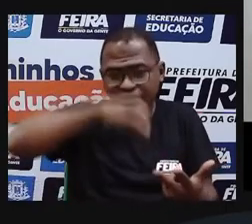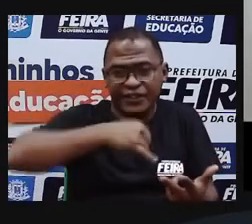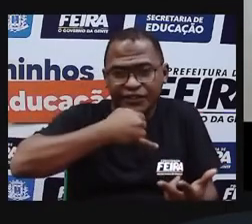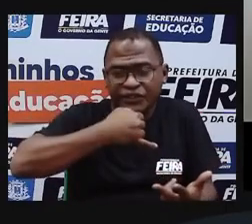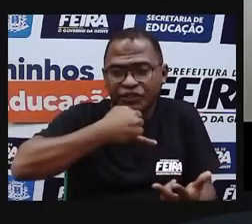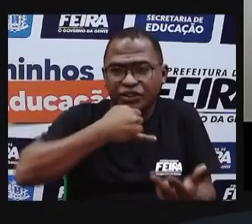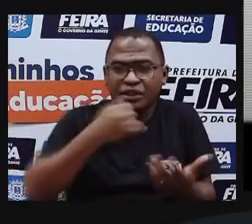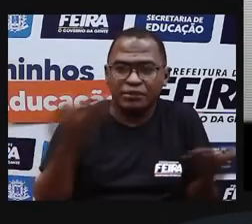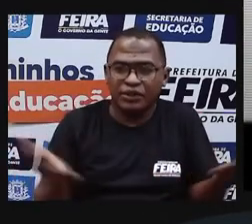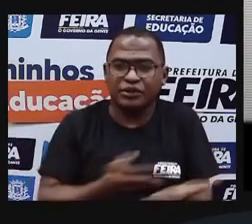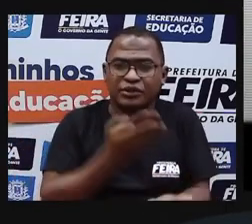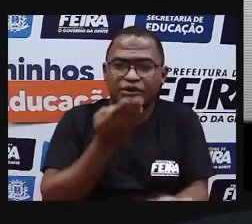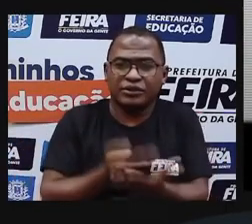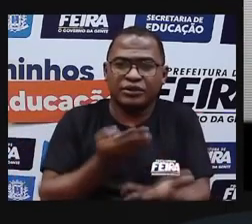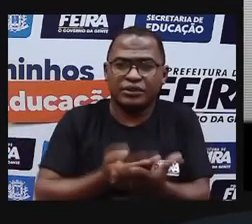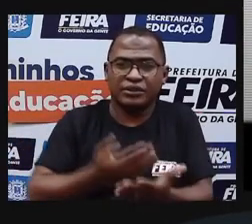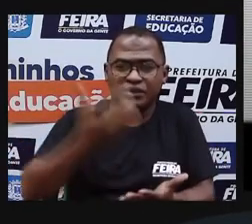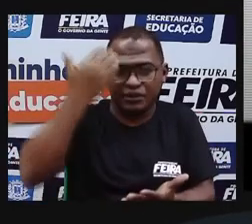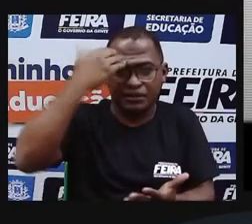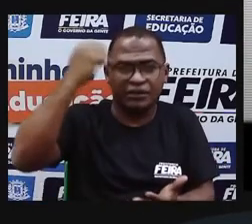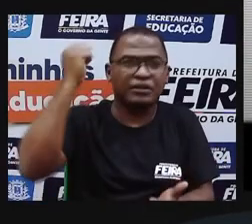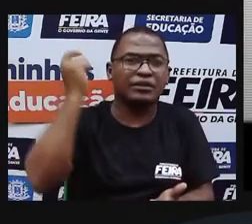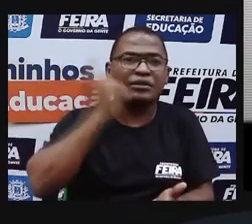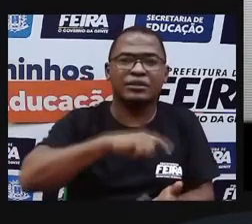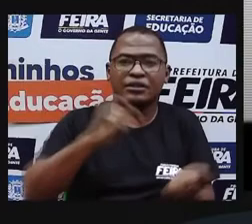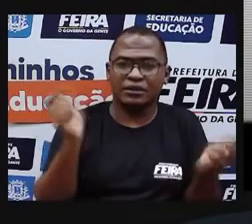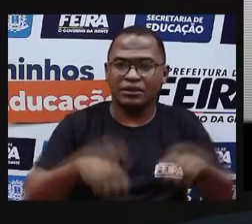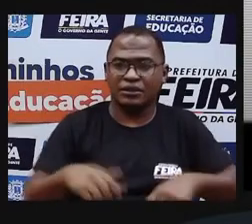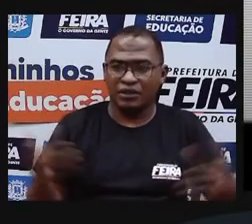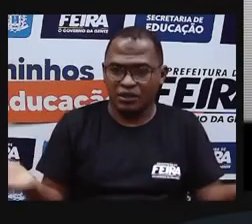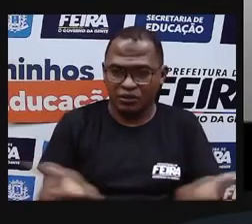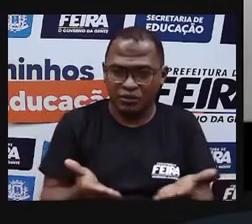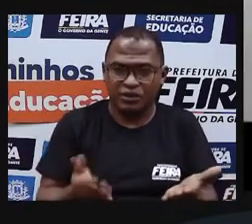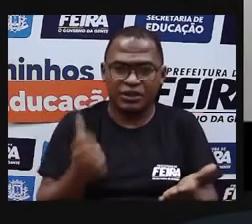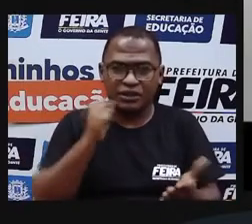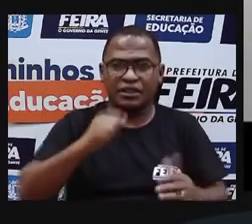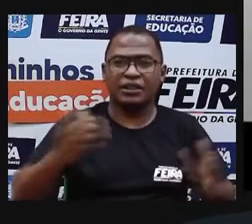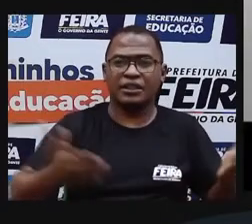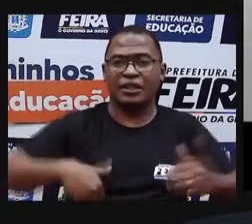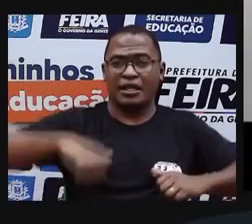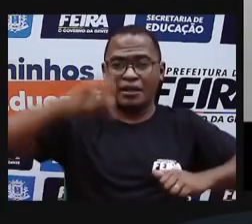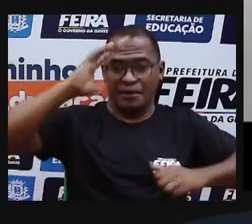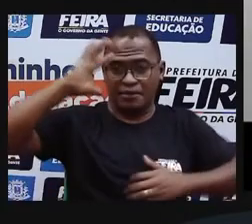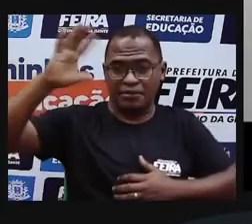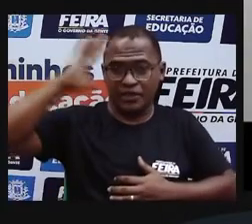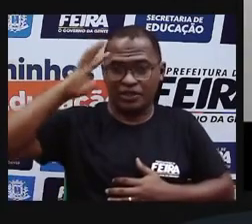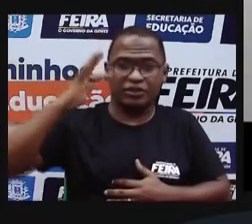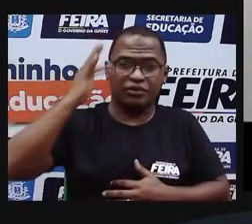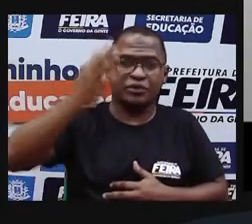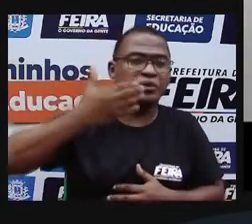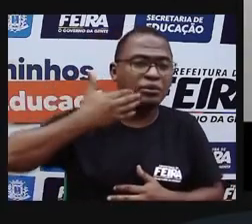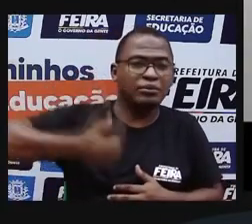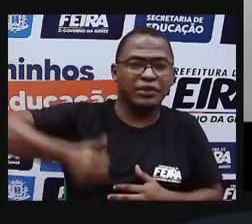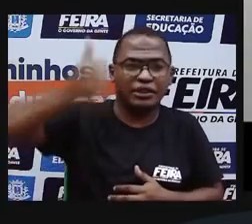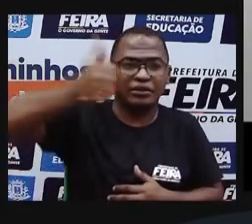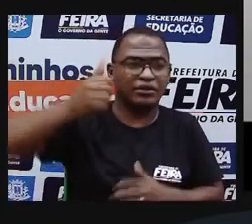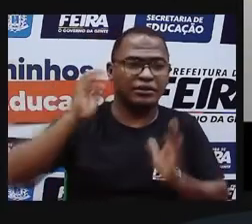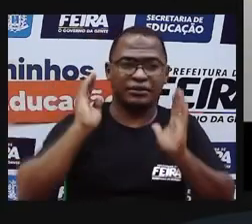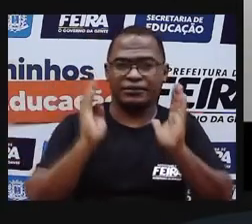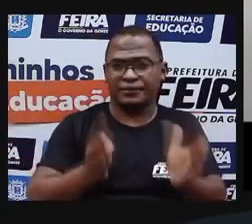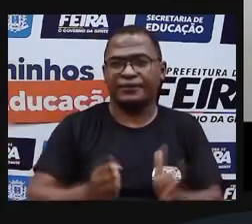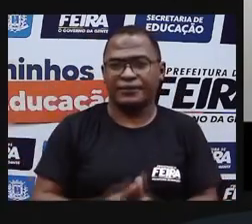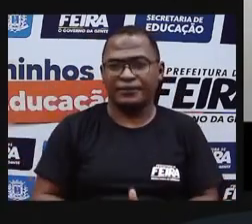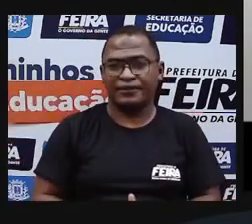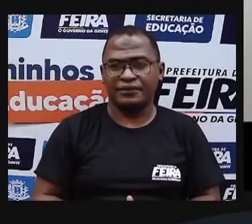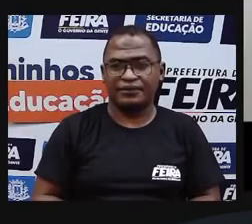já consigo. E hoje Maria Lúcia tem novos Agora sonhos. você está estudando. Graças